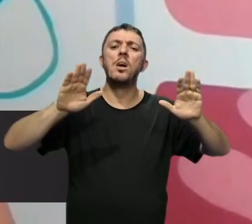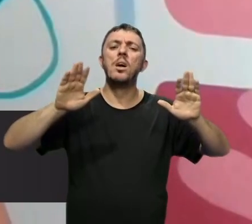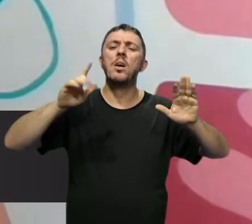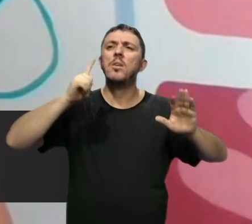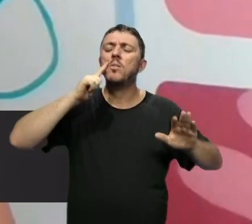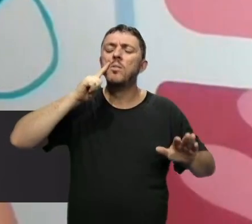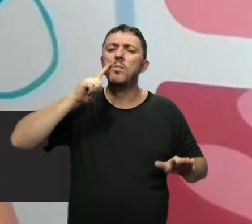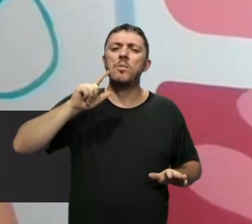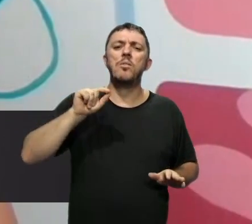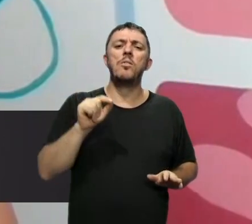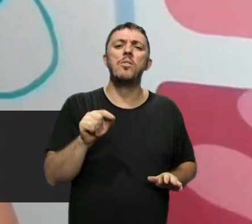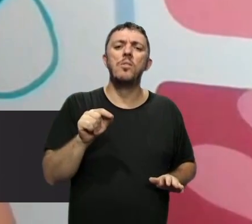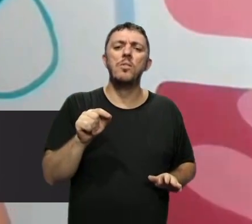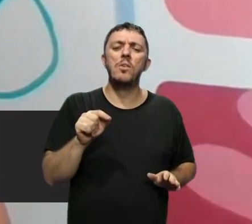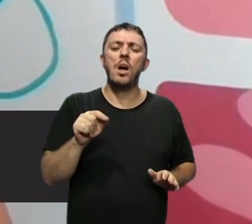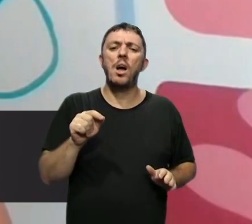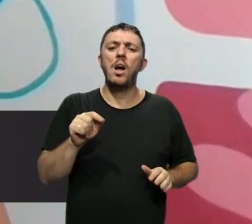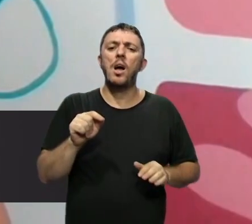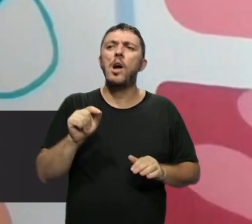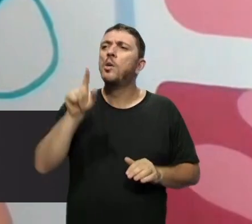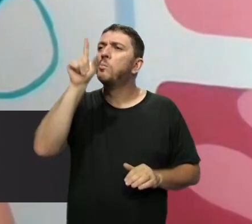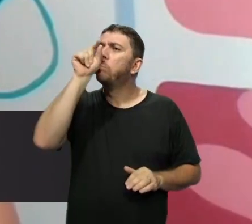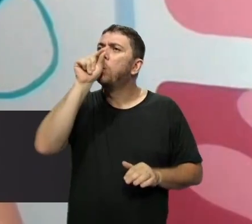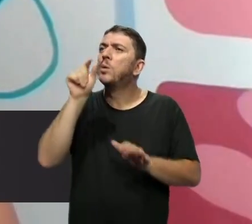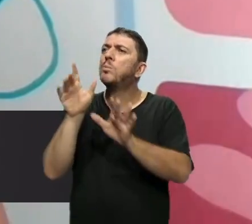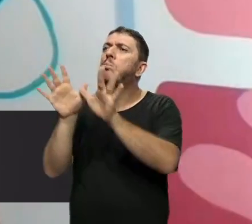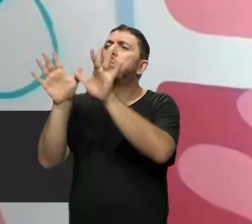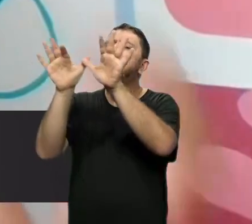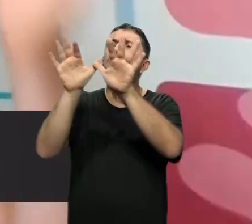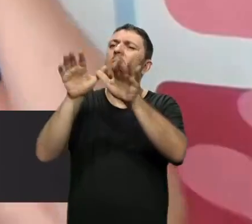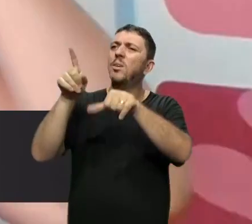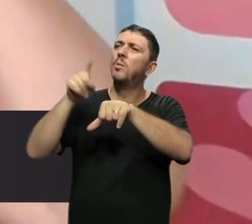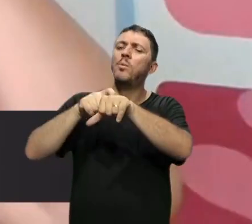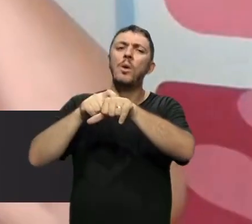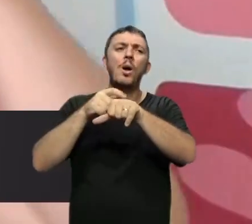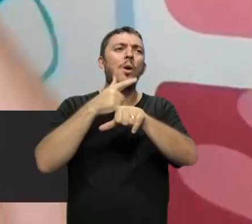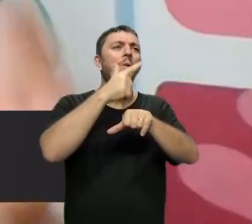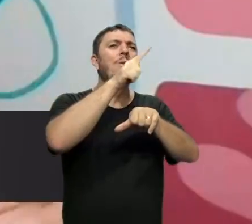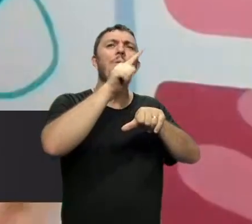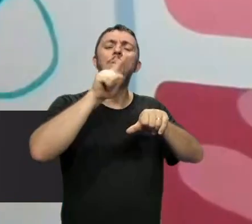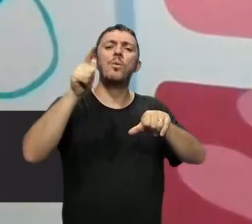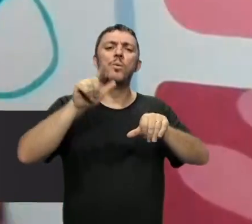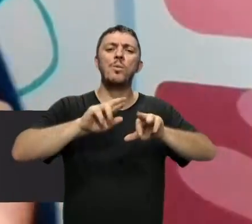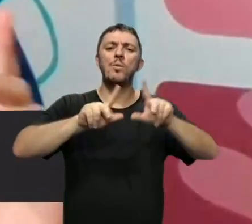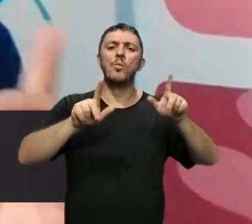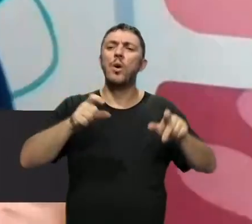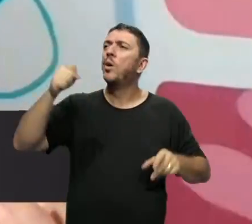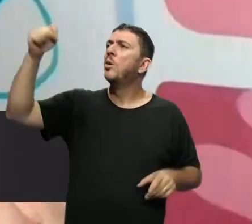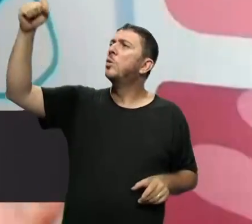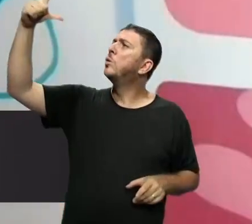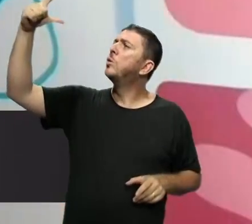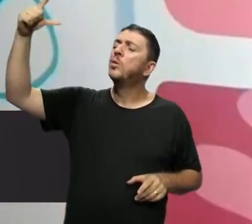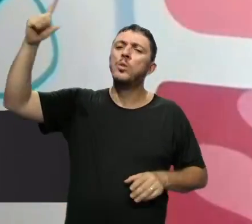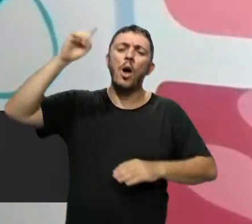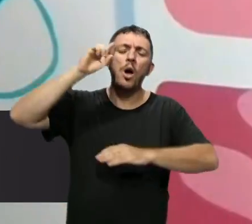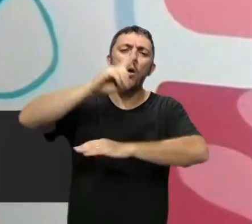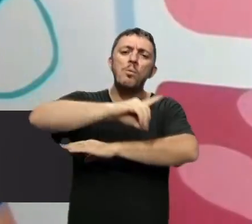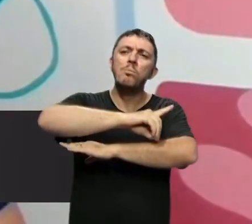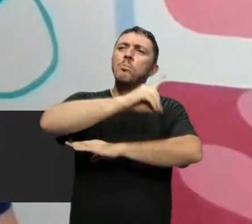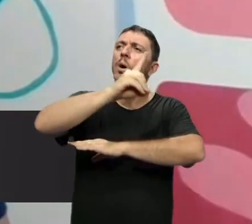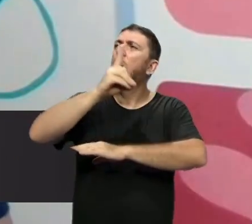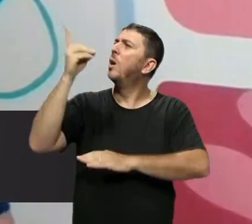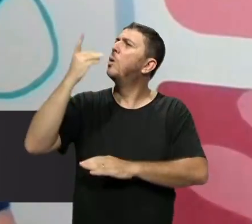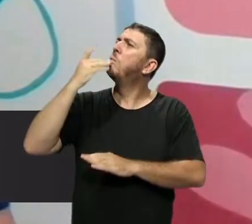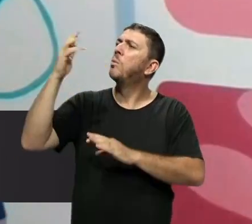determinado horário e não aparecia em outro horário? A cor do sol, como mudava ao longo do horário que a gente estava